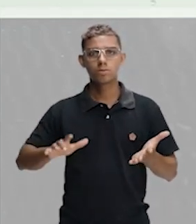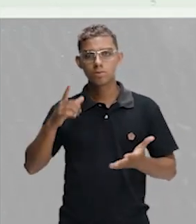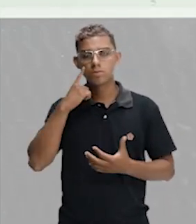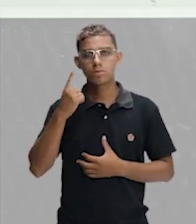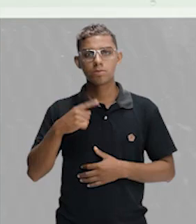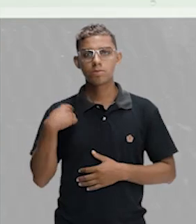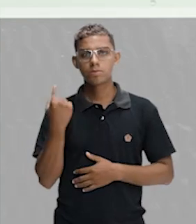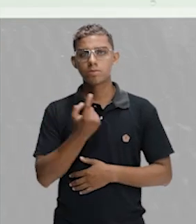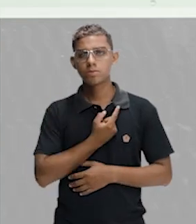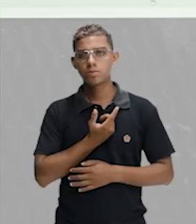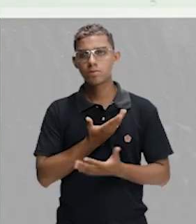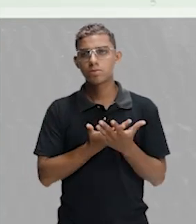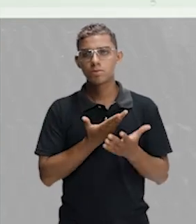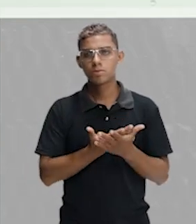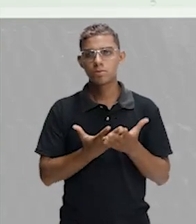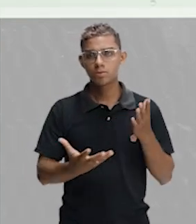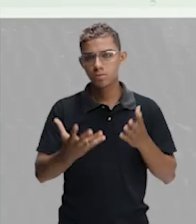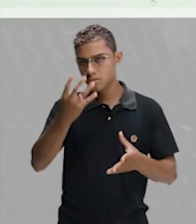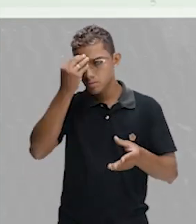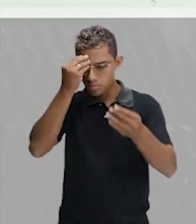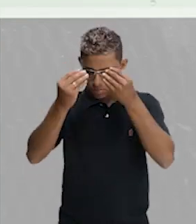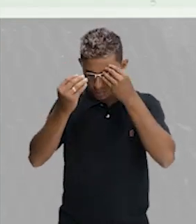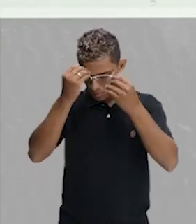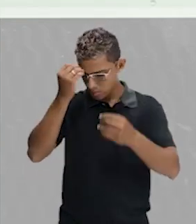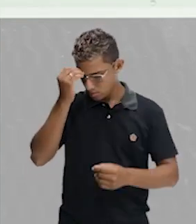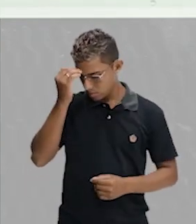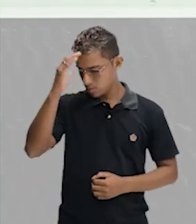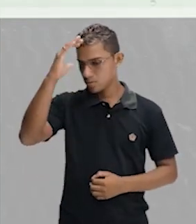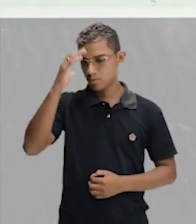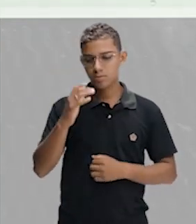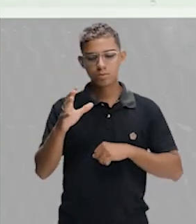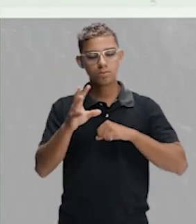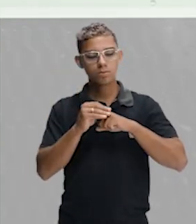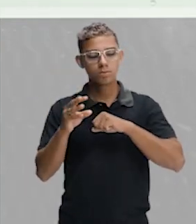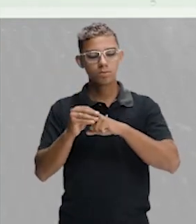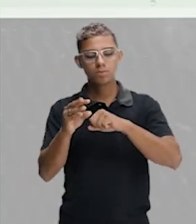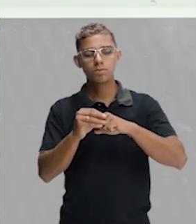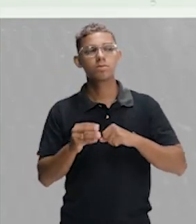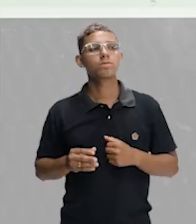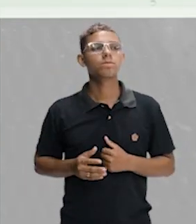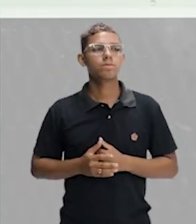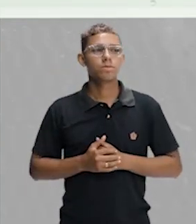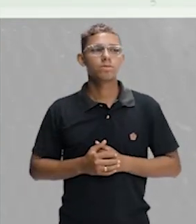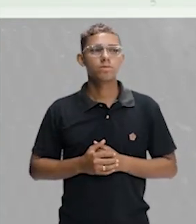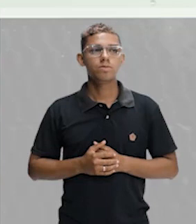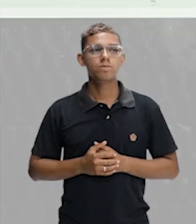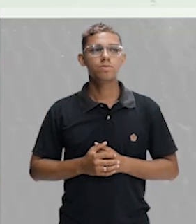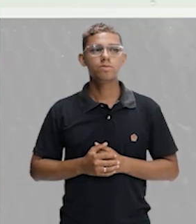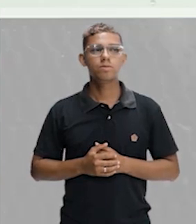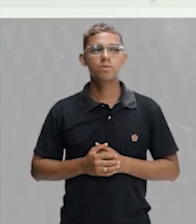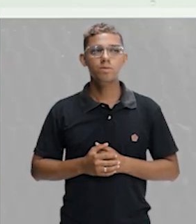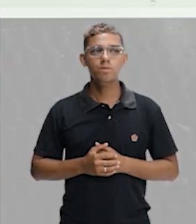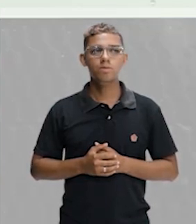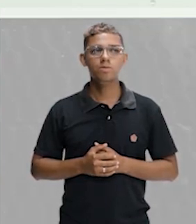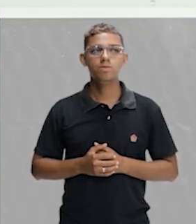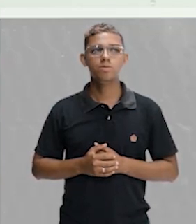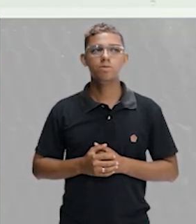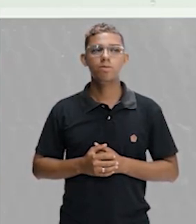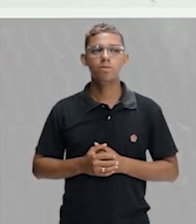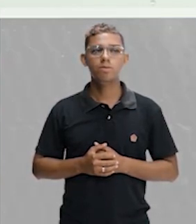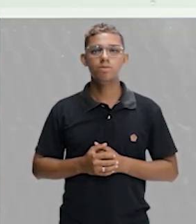para a gente reforçar esse conhecimento Aqui tá um abre espaço aqui para a gente responder